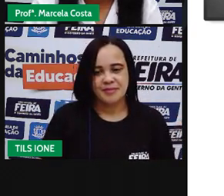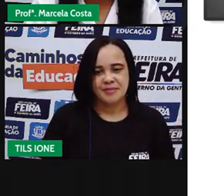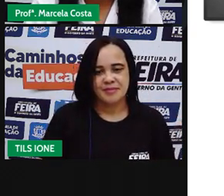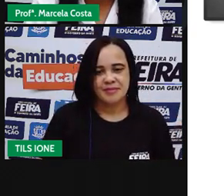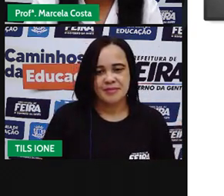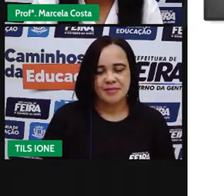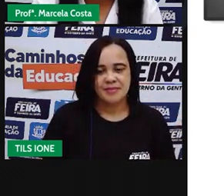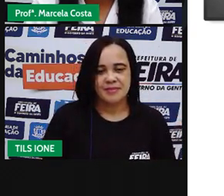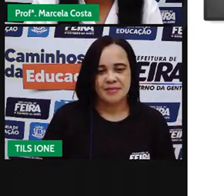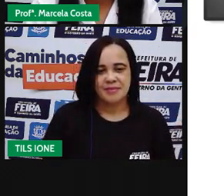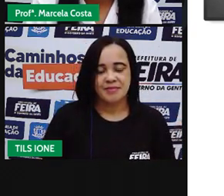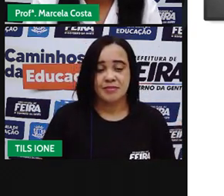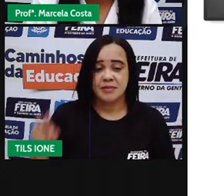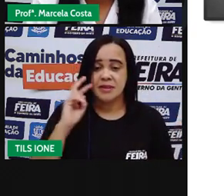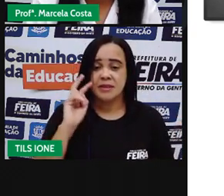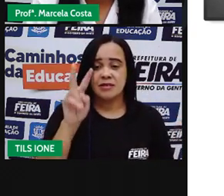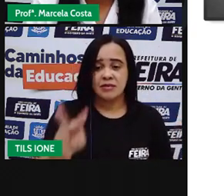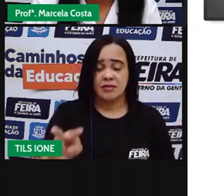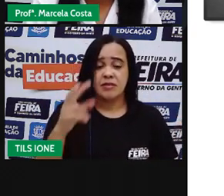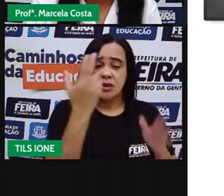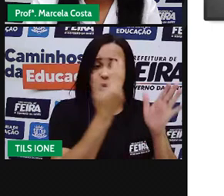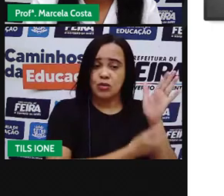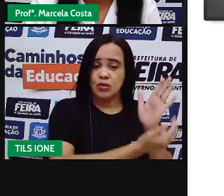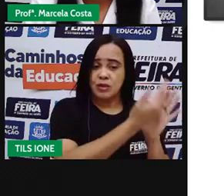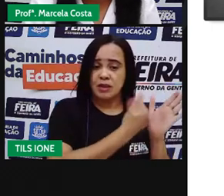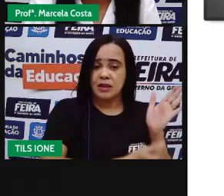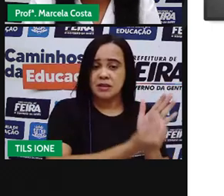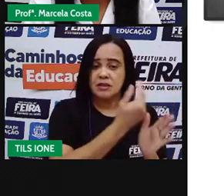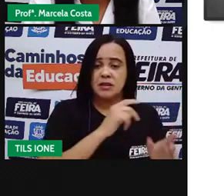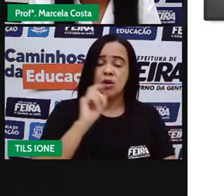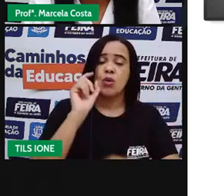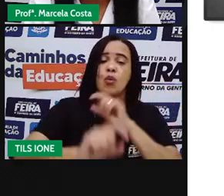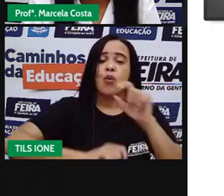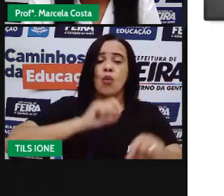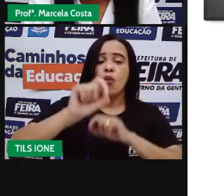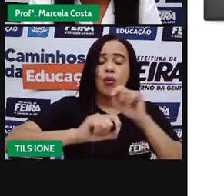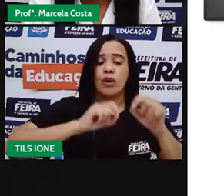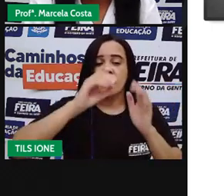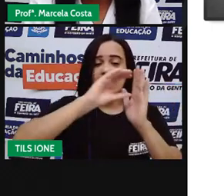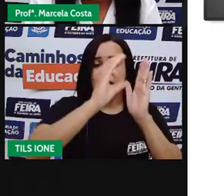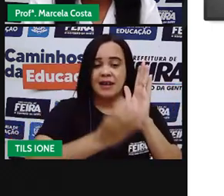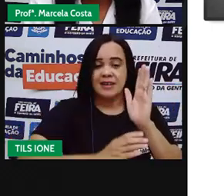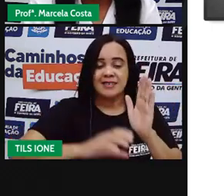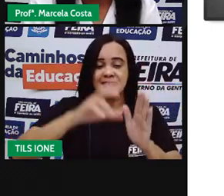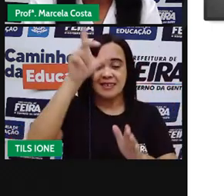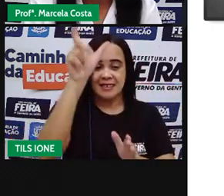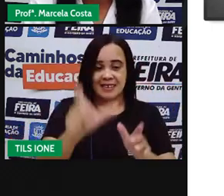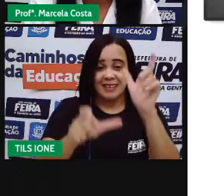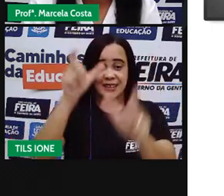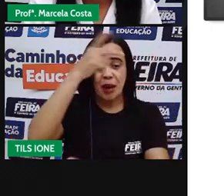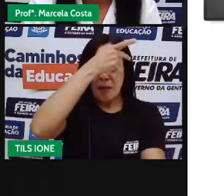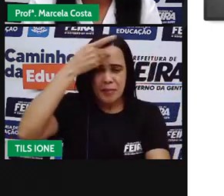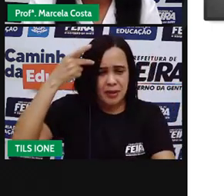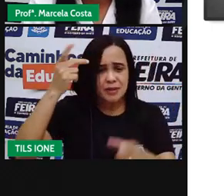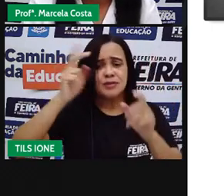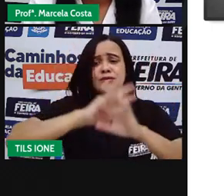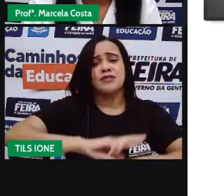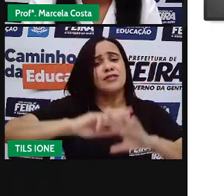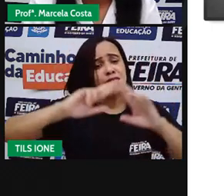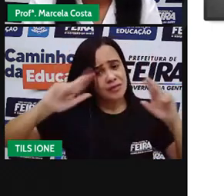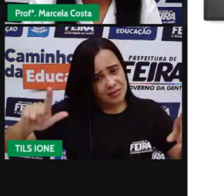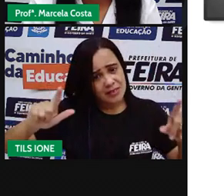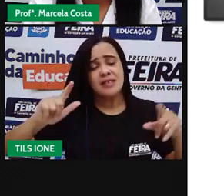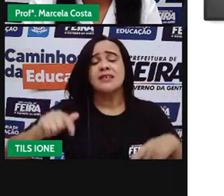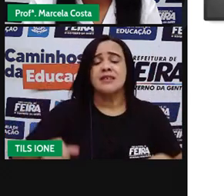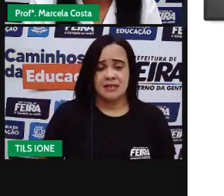observe, crianças, que nessas imagens a gente vai ver características de pessoas bem diferentes. Aqui eu estou encontrando